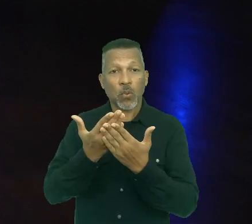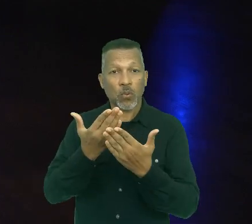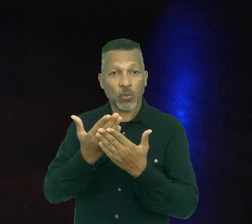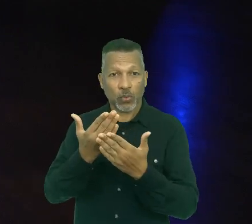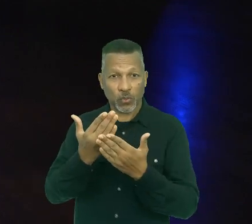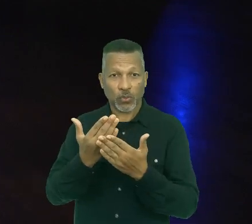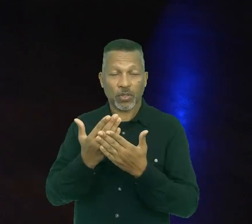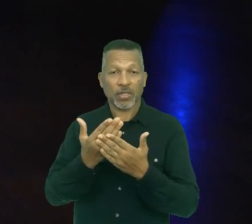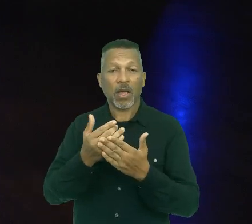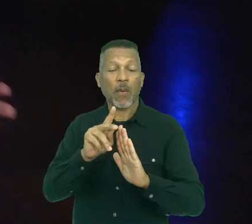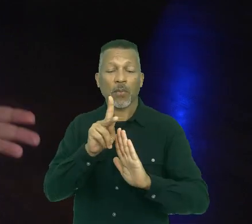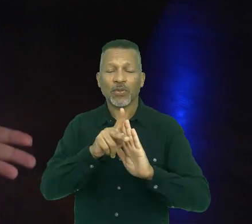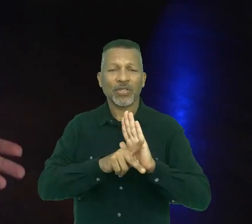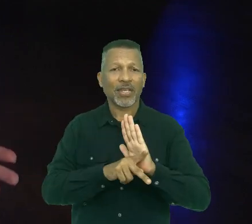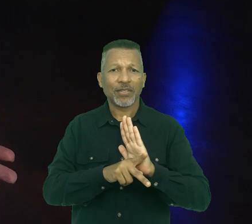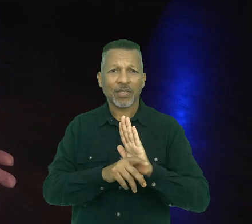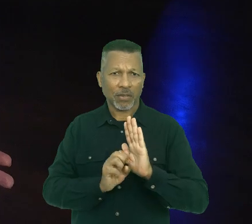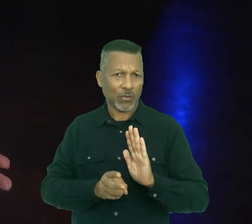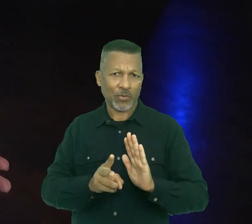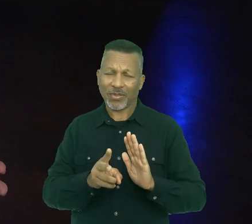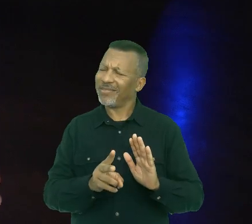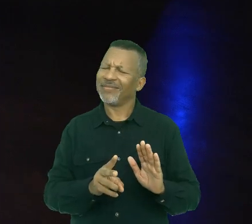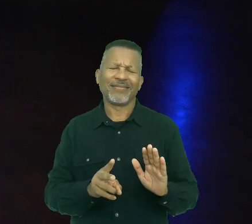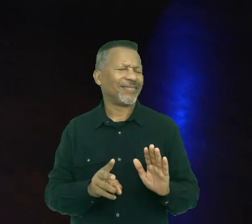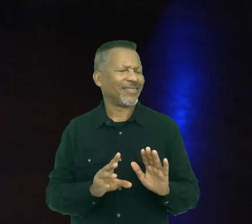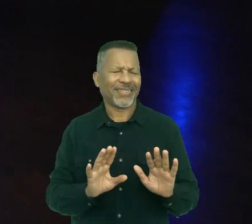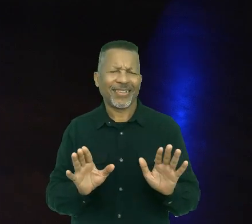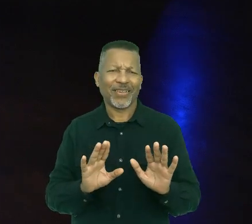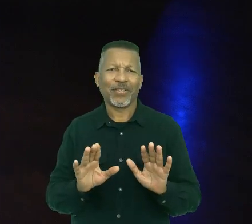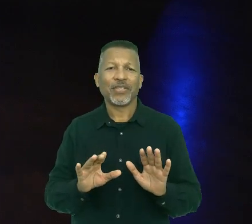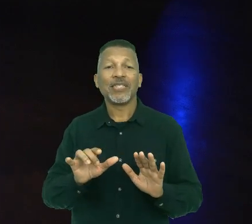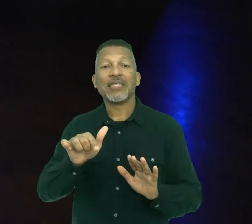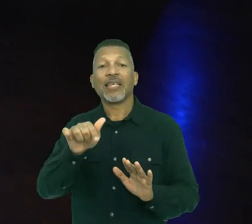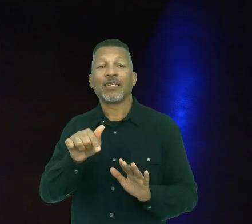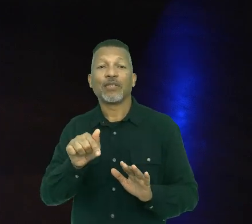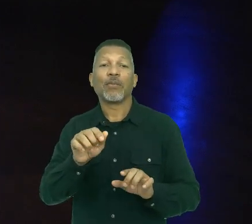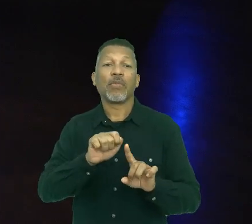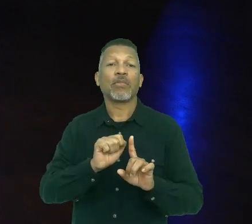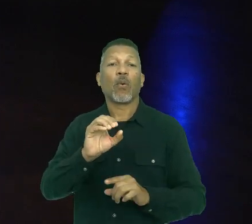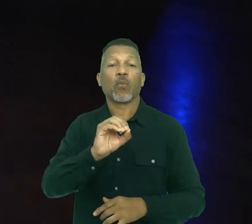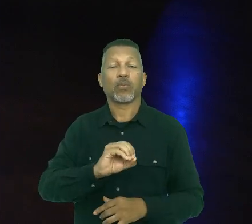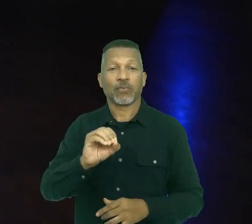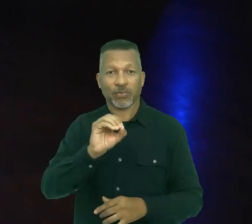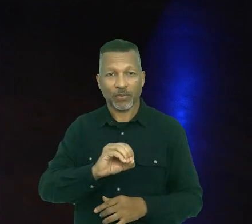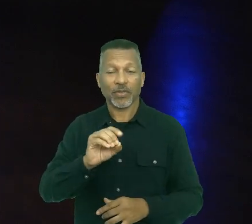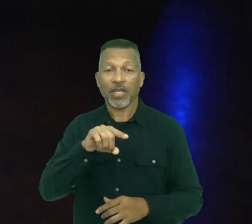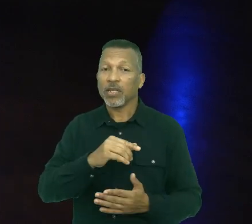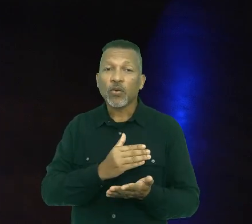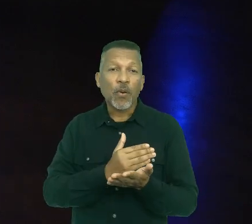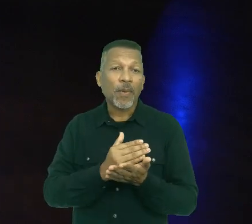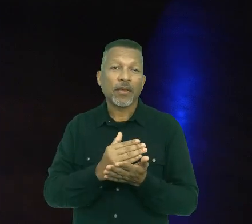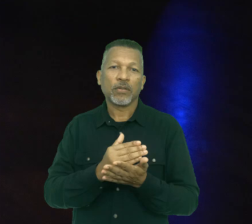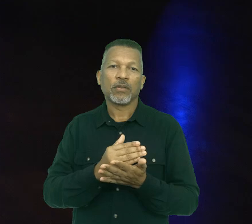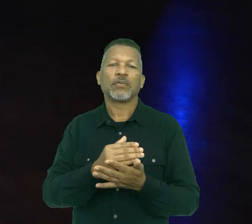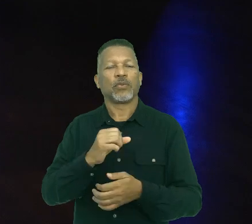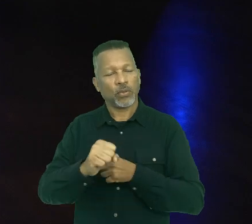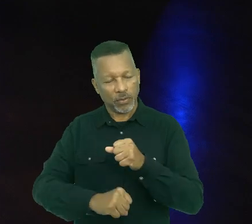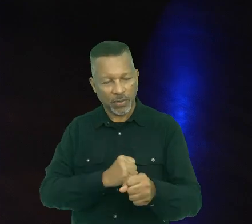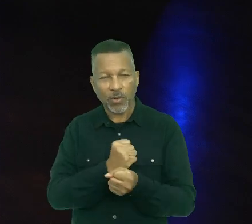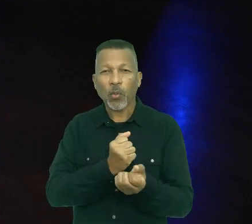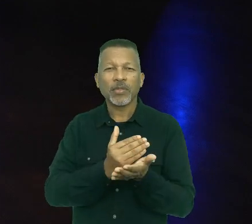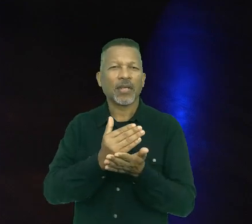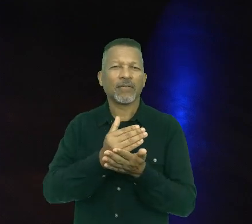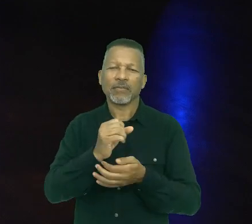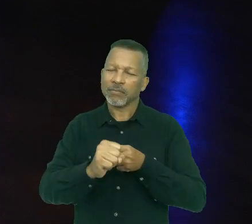porque era um projeto que não tinha pretensão de seguir no 7 de outubro, que era de iniciação mesmo, todo ano iniciava. E